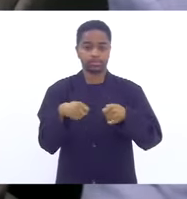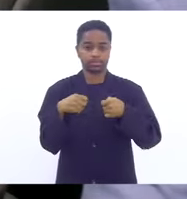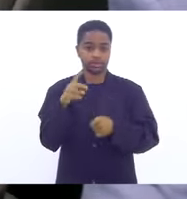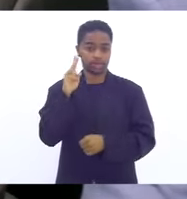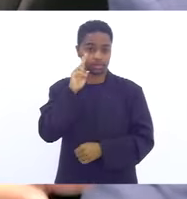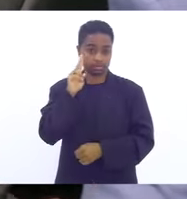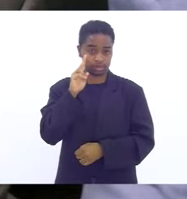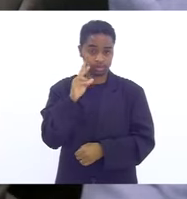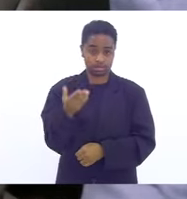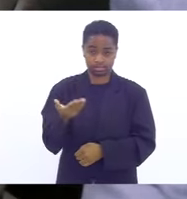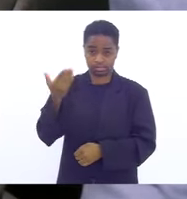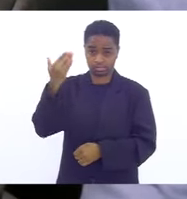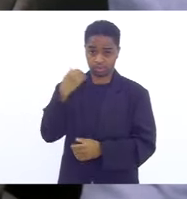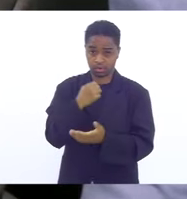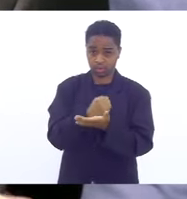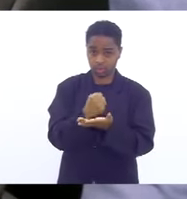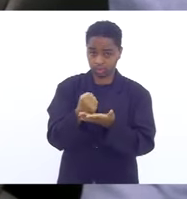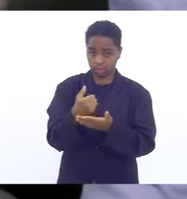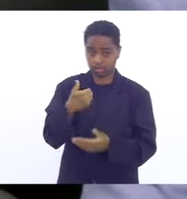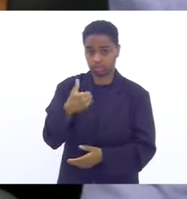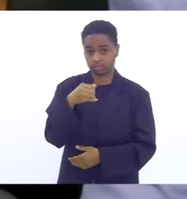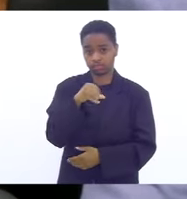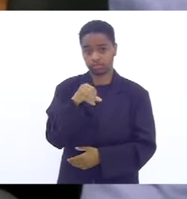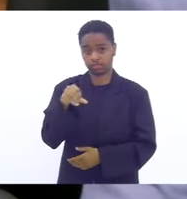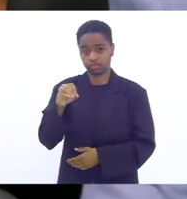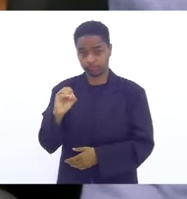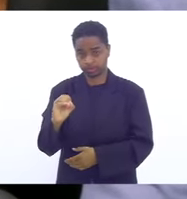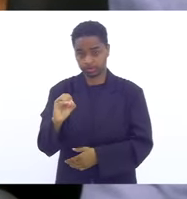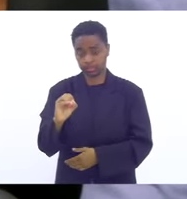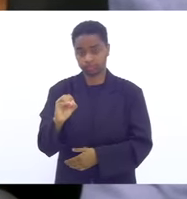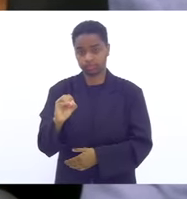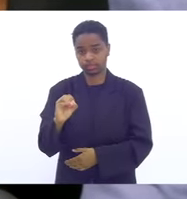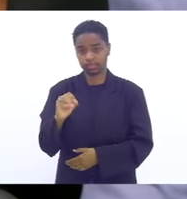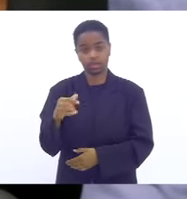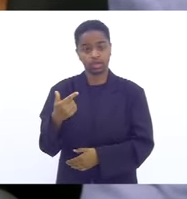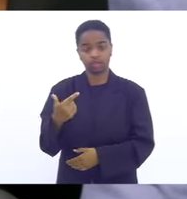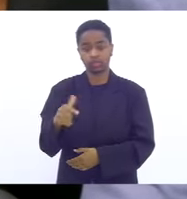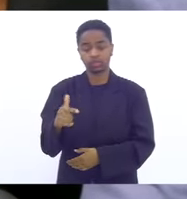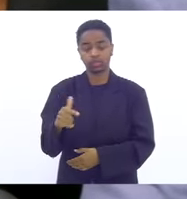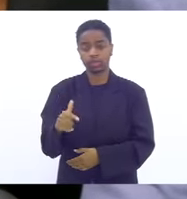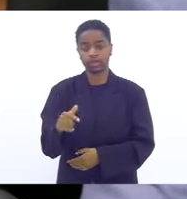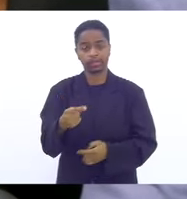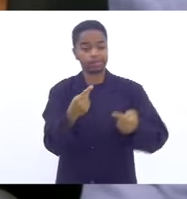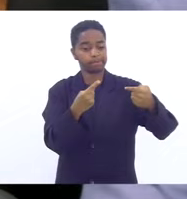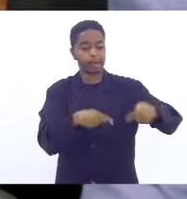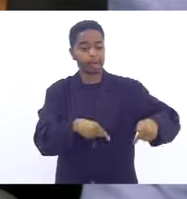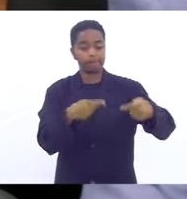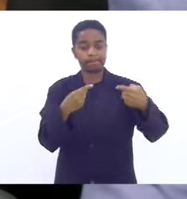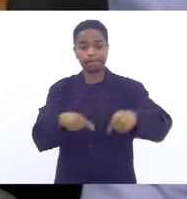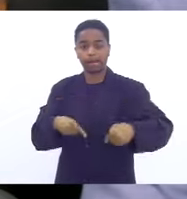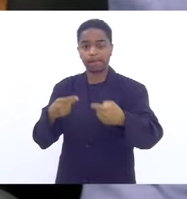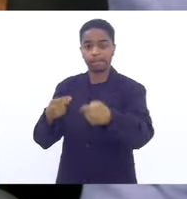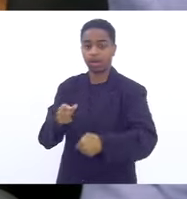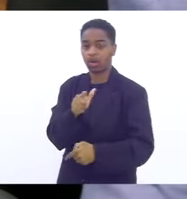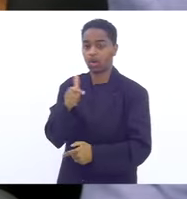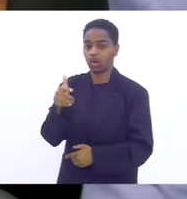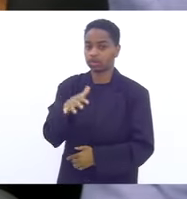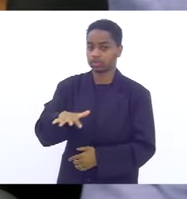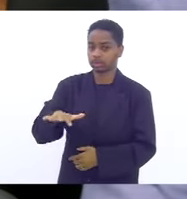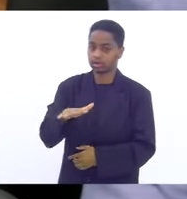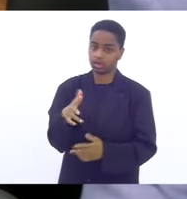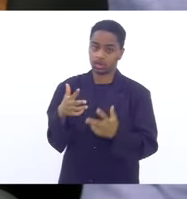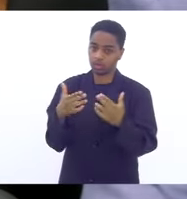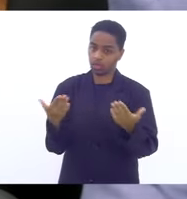foi feita lá nos idos de 90, não concorria com outros mercados que temos hoje. E isso vai ser levado em consideração